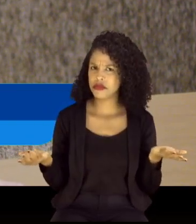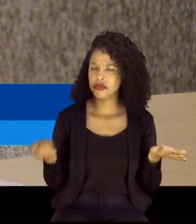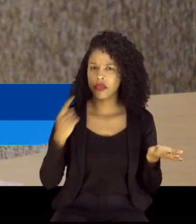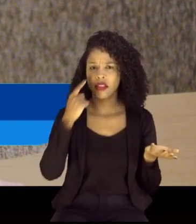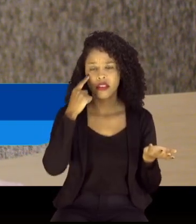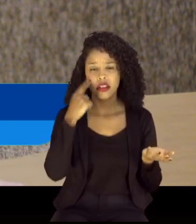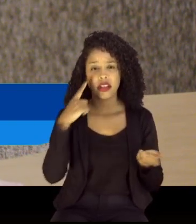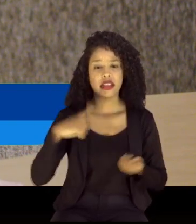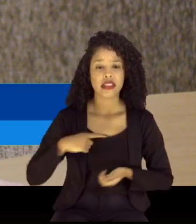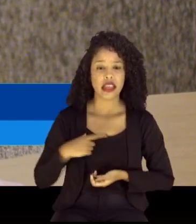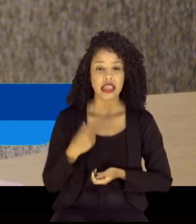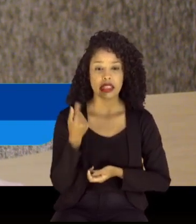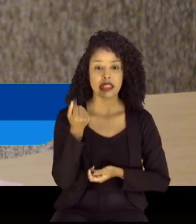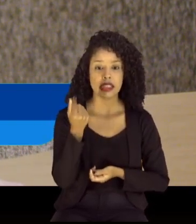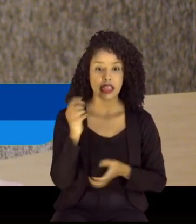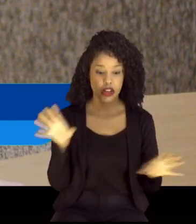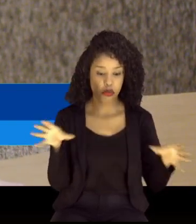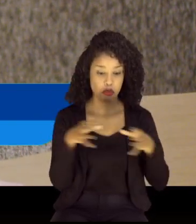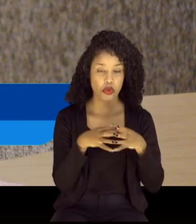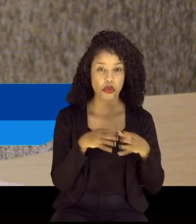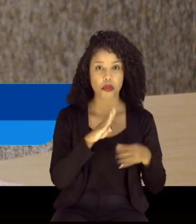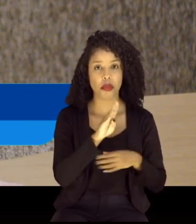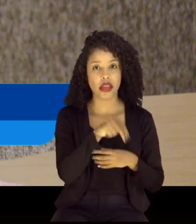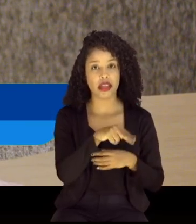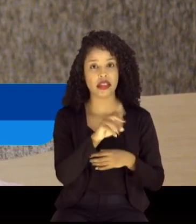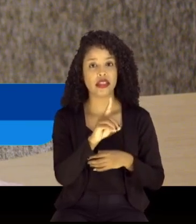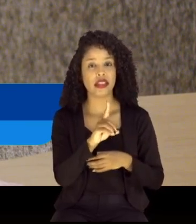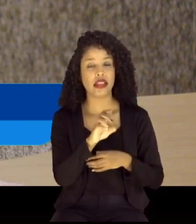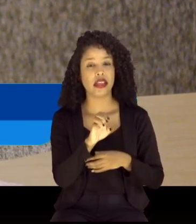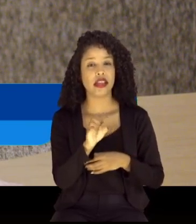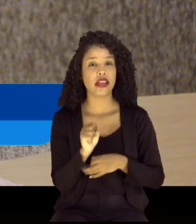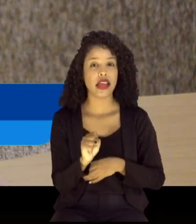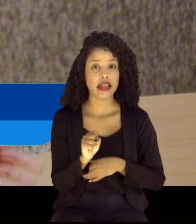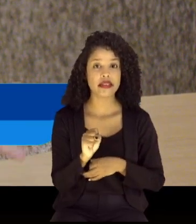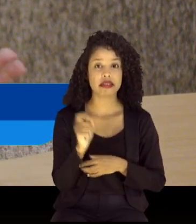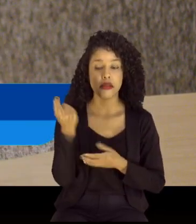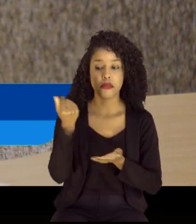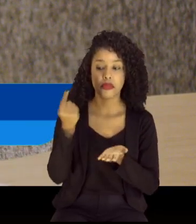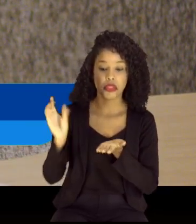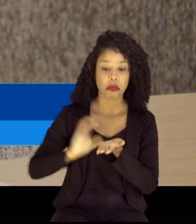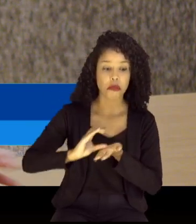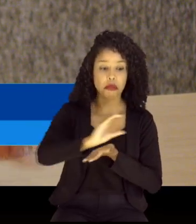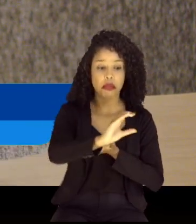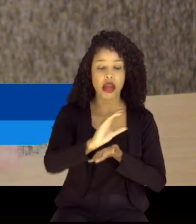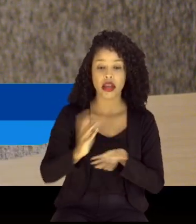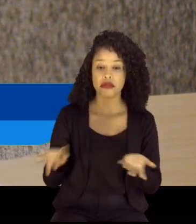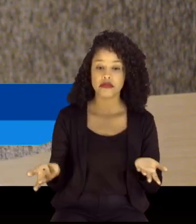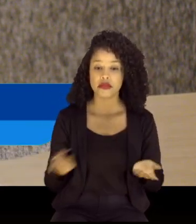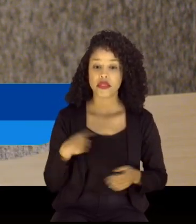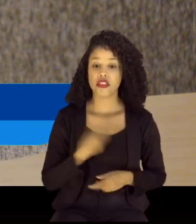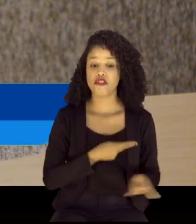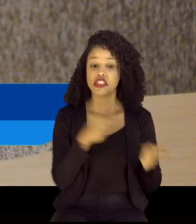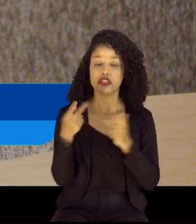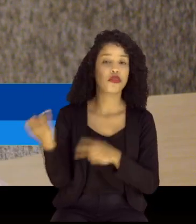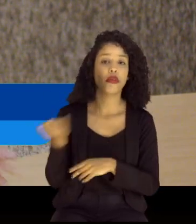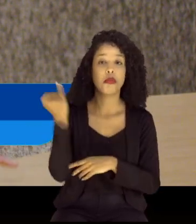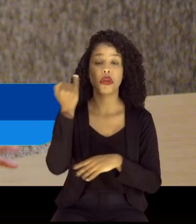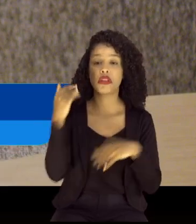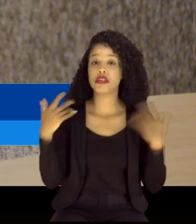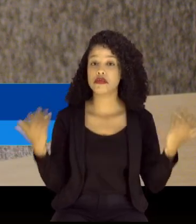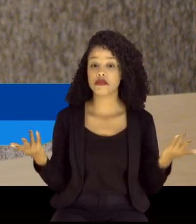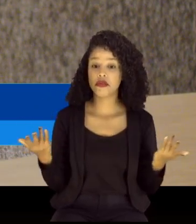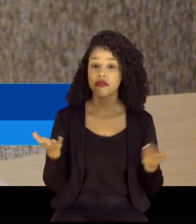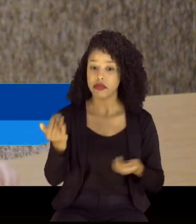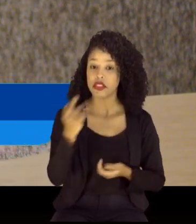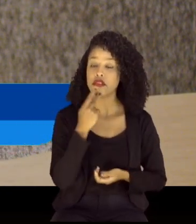fazer moeda única, abrir o BNDES, emprestar dinheiro. Quem foi que o Brasil visitou aqui de tão importante? Me diz um